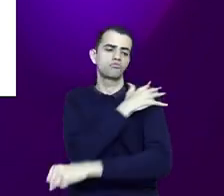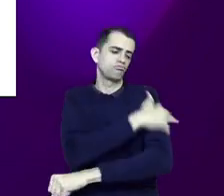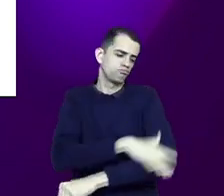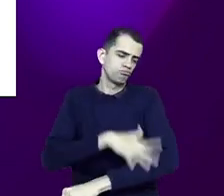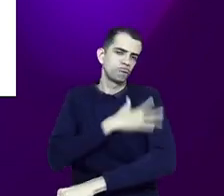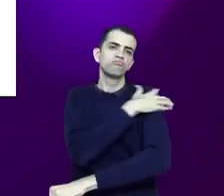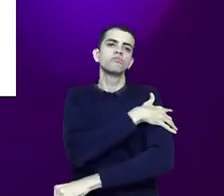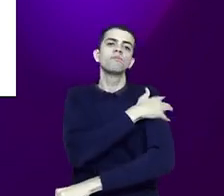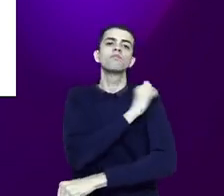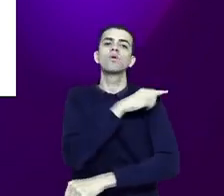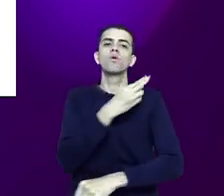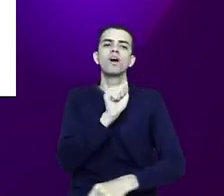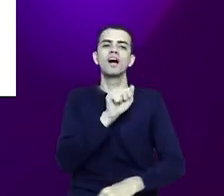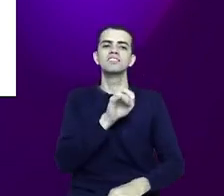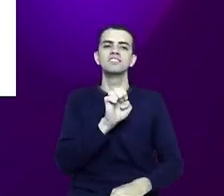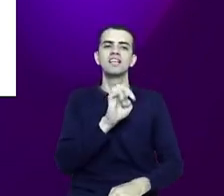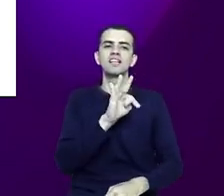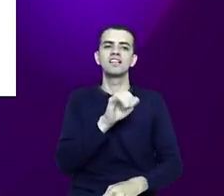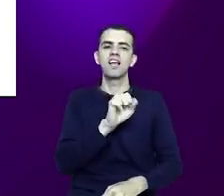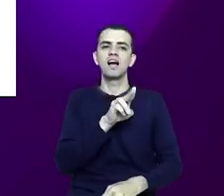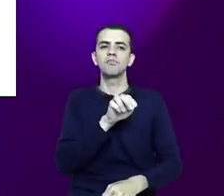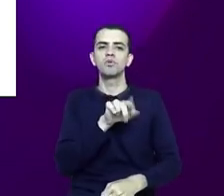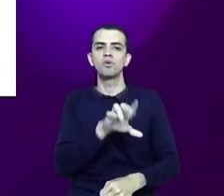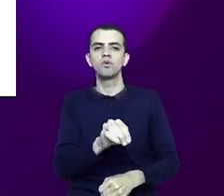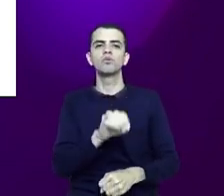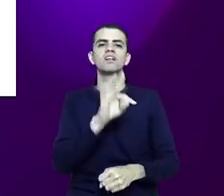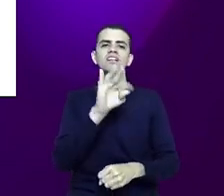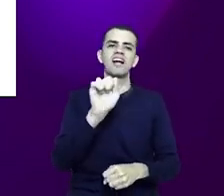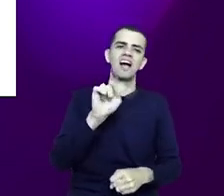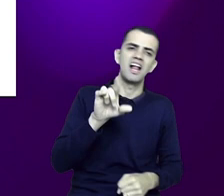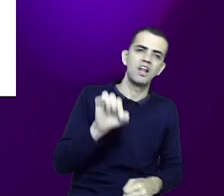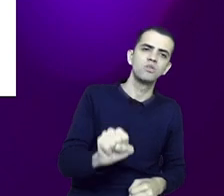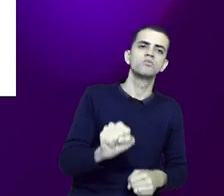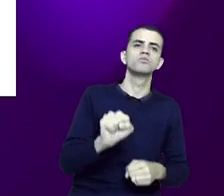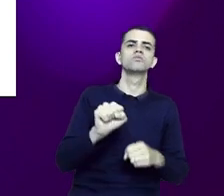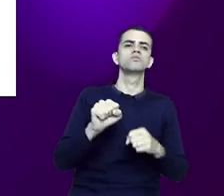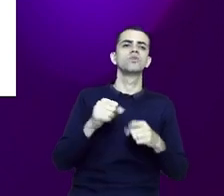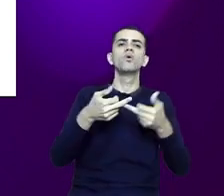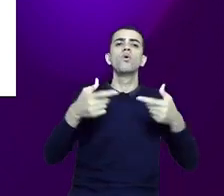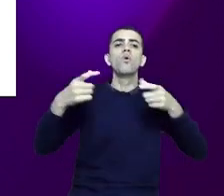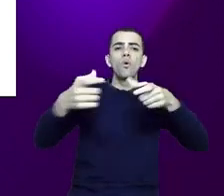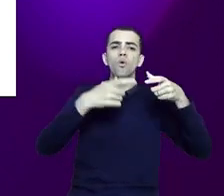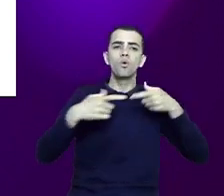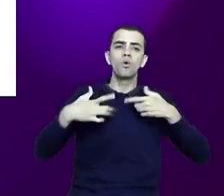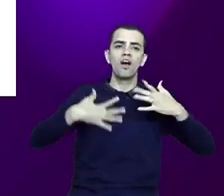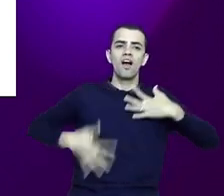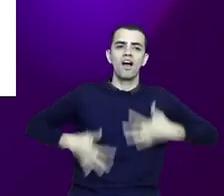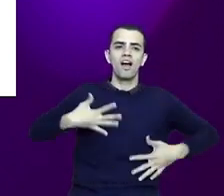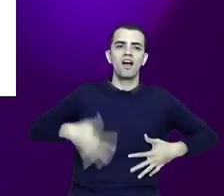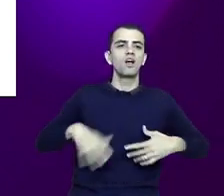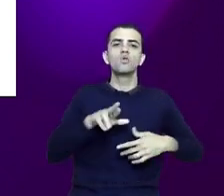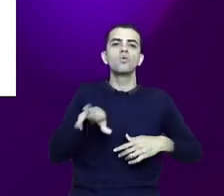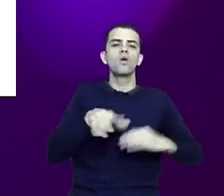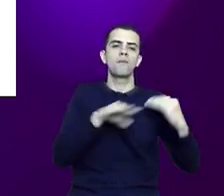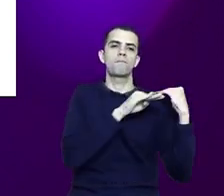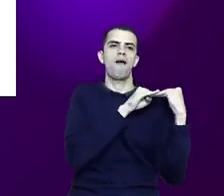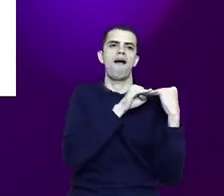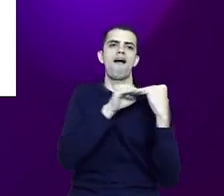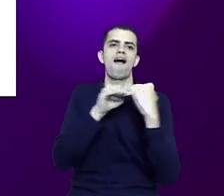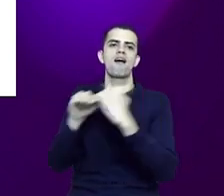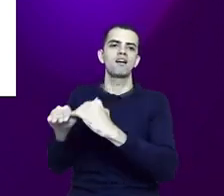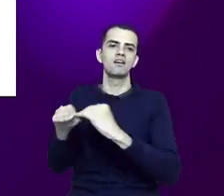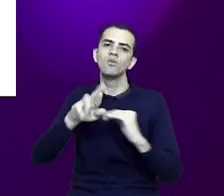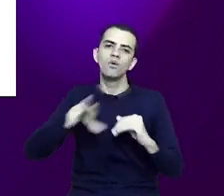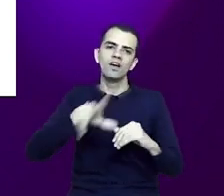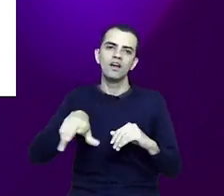húmero, do acetábulo, do calcâneo, do talos, onde a anatomia não é uma anatomia tão regular. E você conseguir enxergar